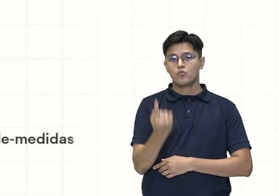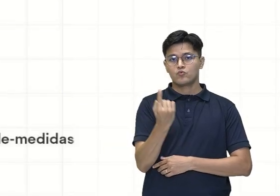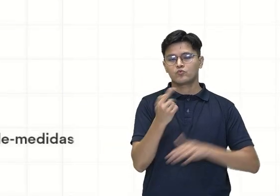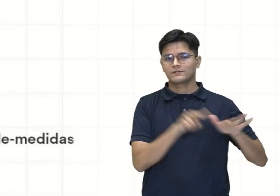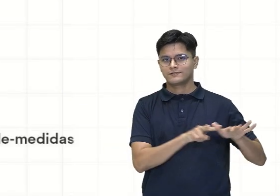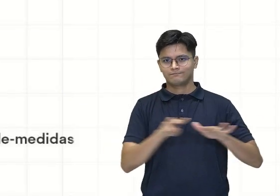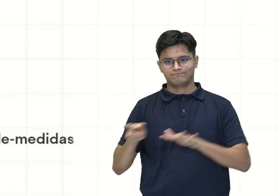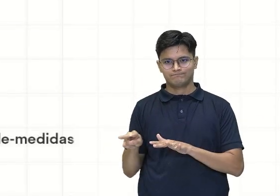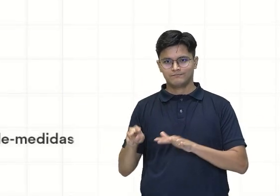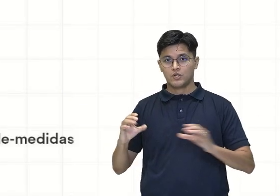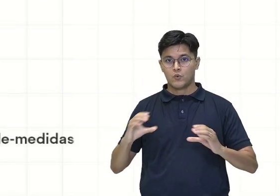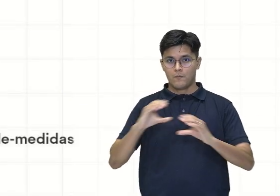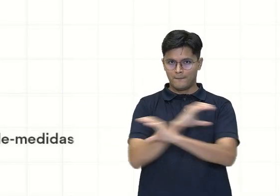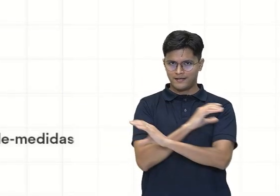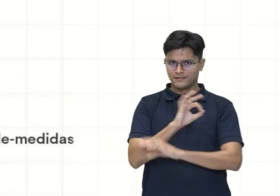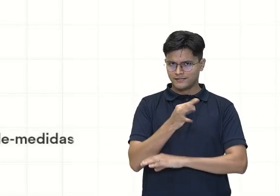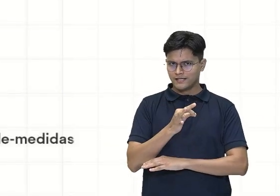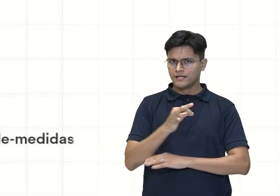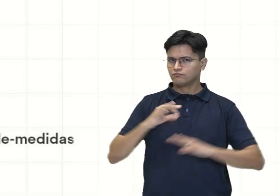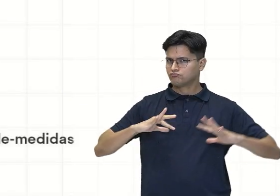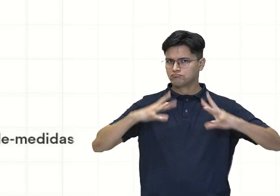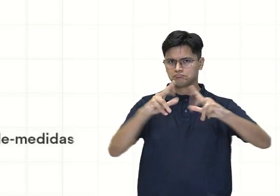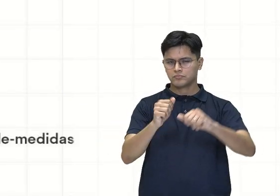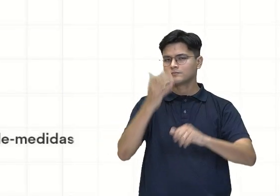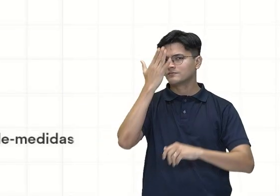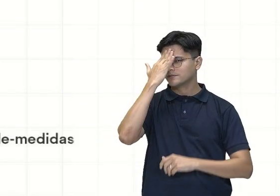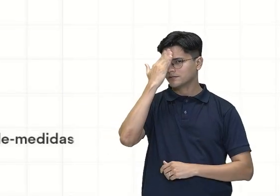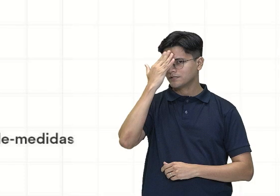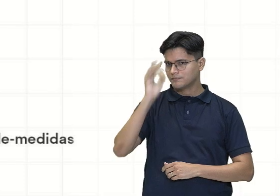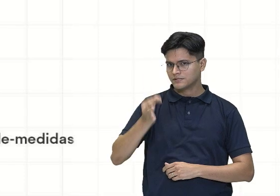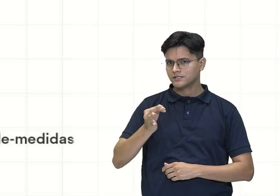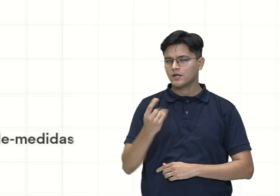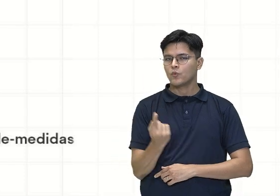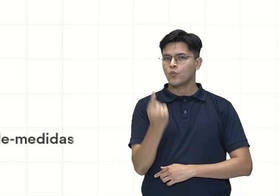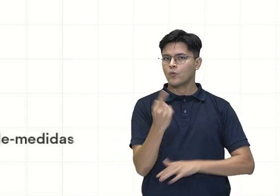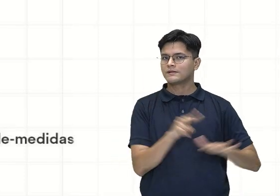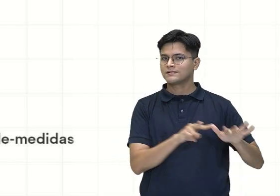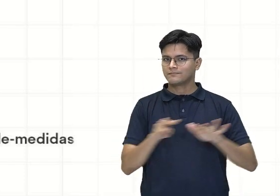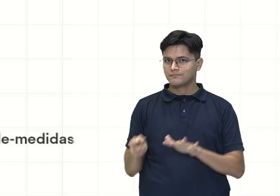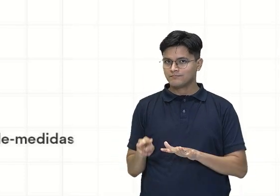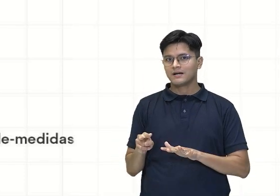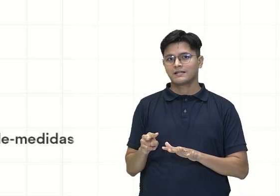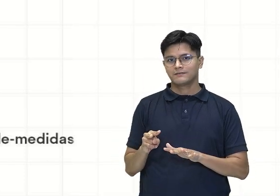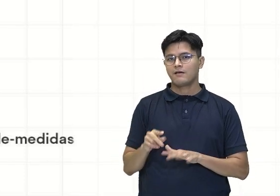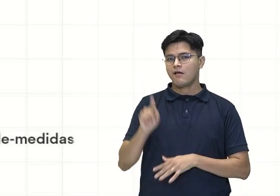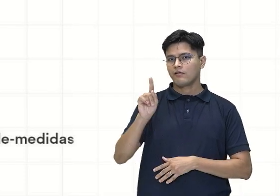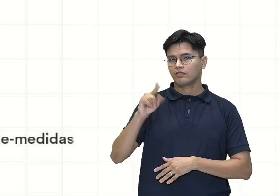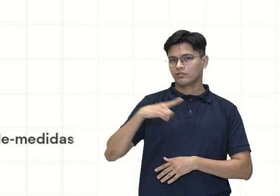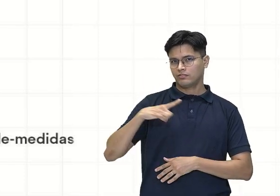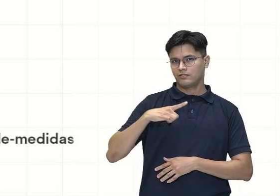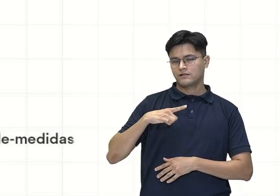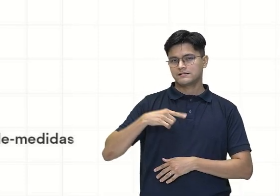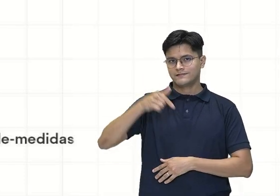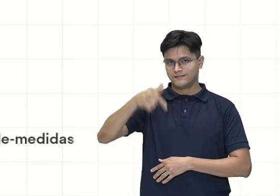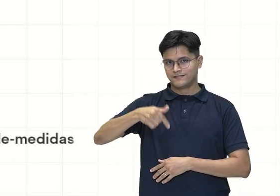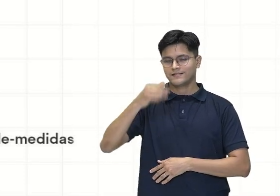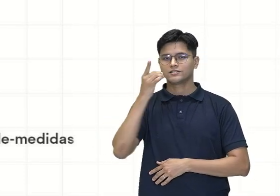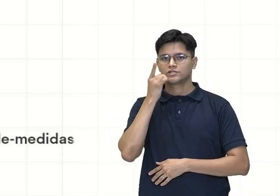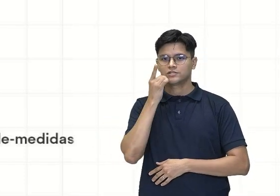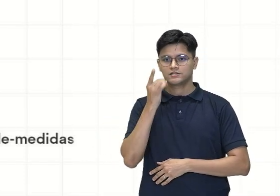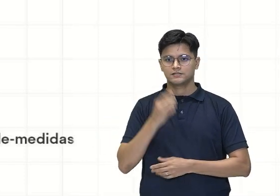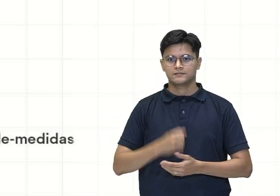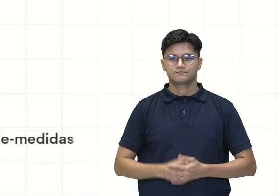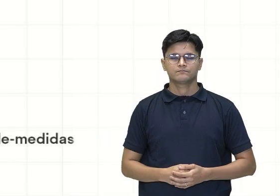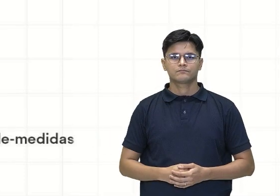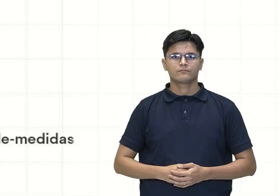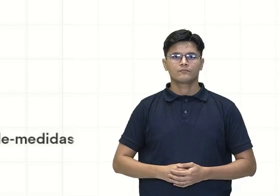Isso aqui todo mundo sabe, né? Que uma semana possui 7 dias. Sabendo que faltam 31 dias, e